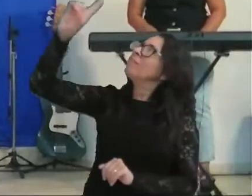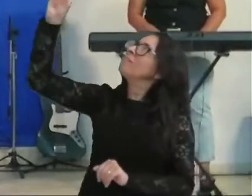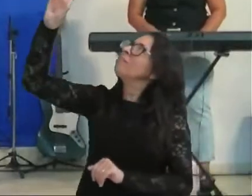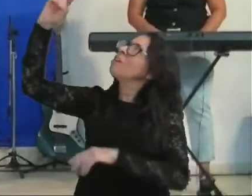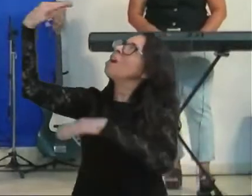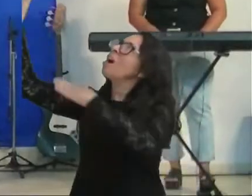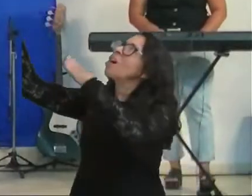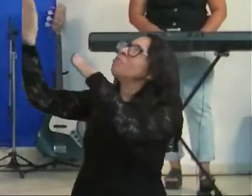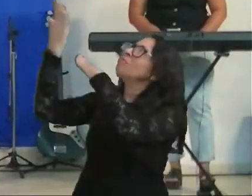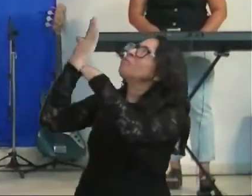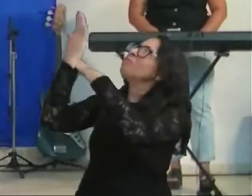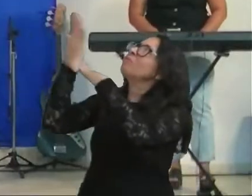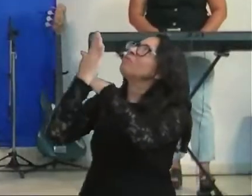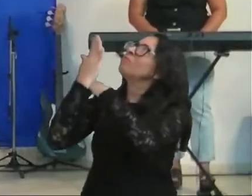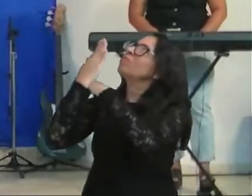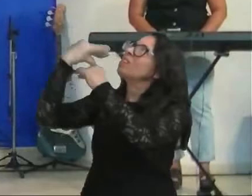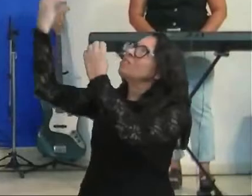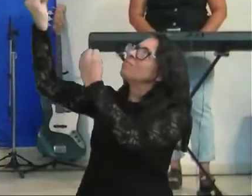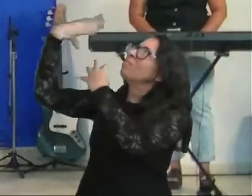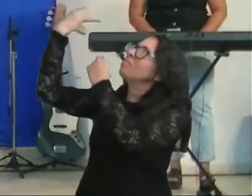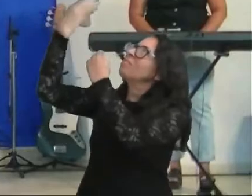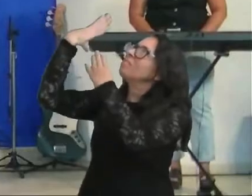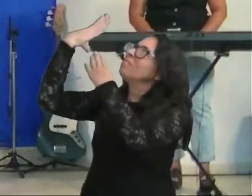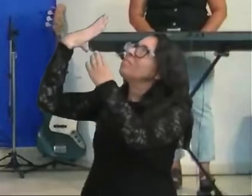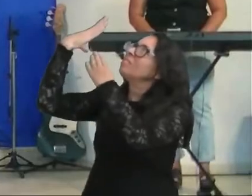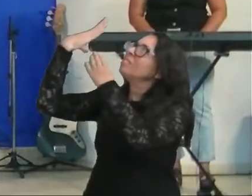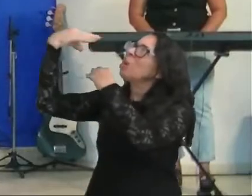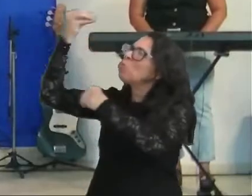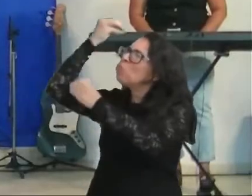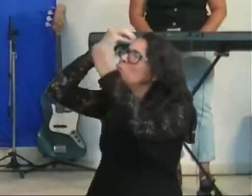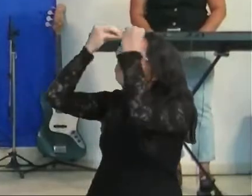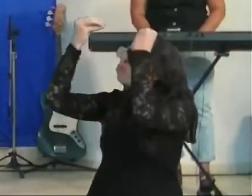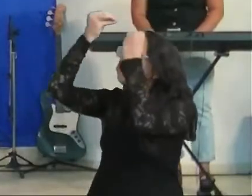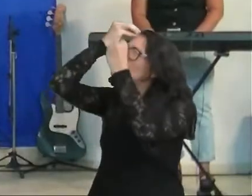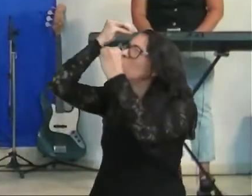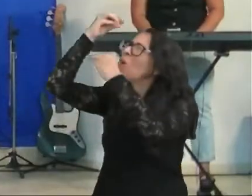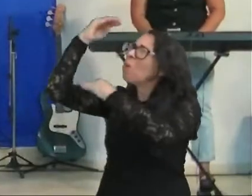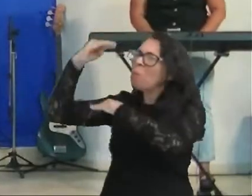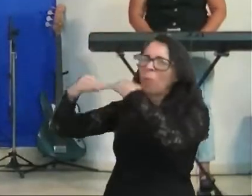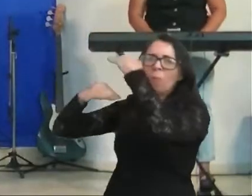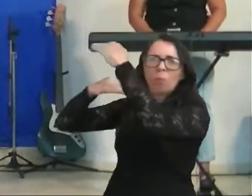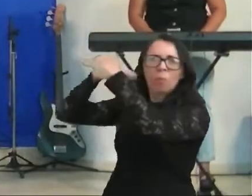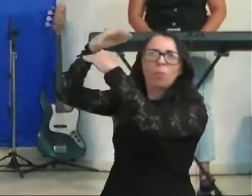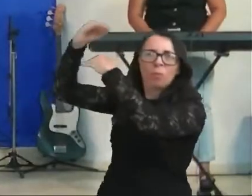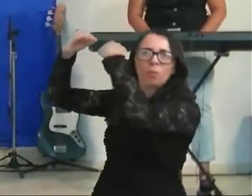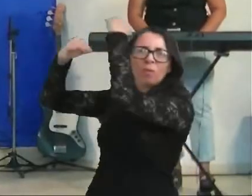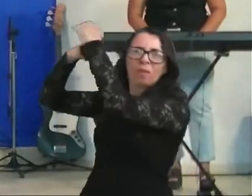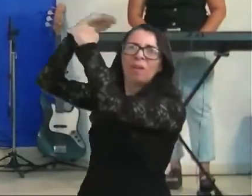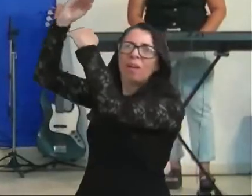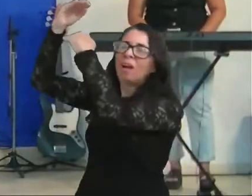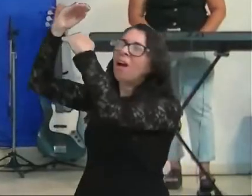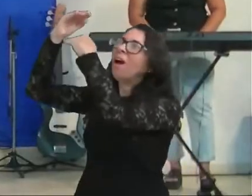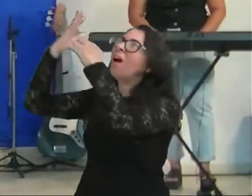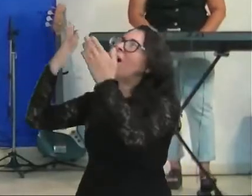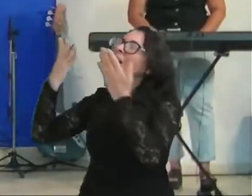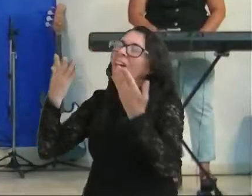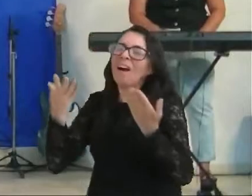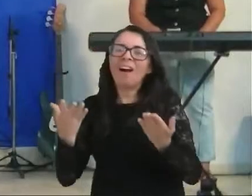de crescer um pouco mais. as montanhas